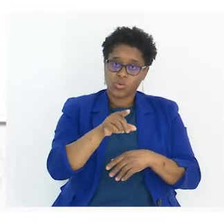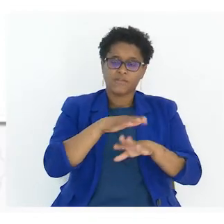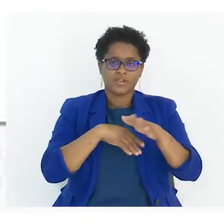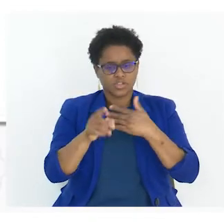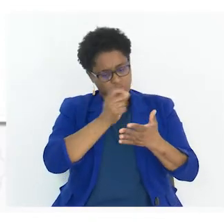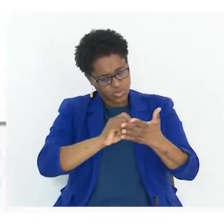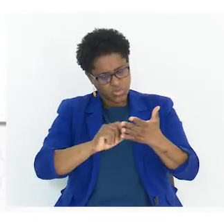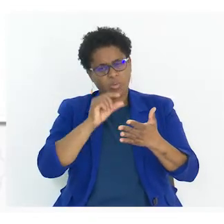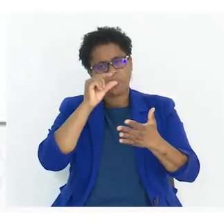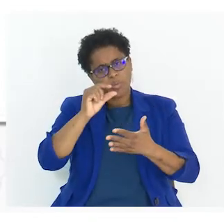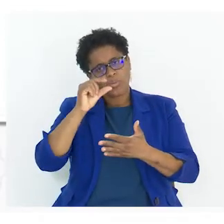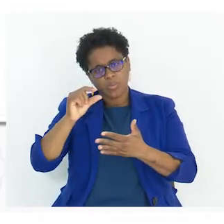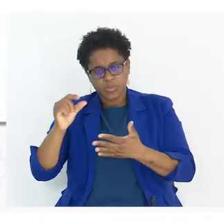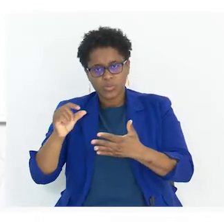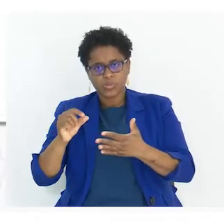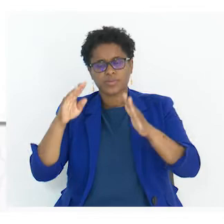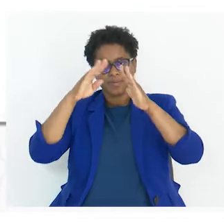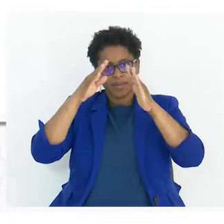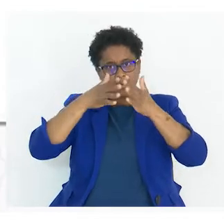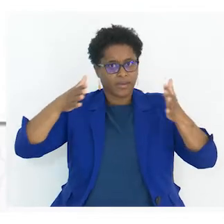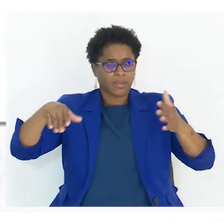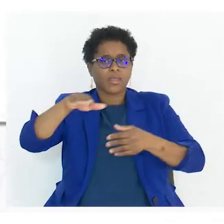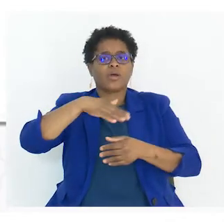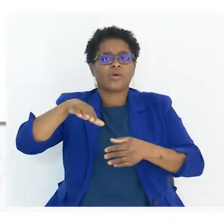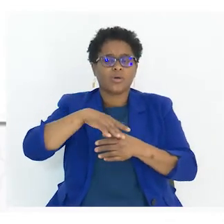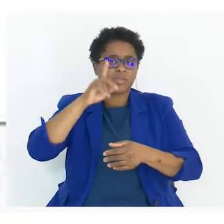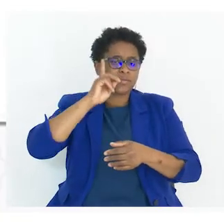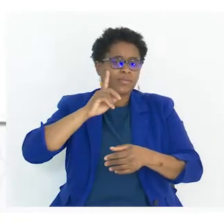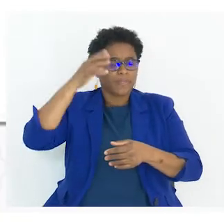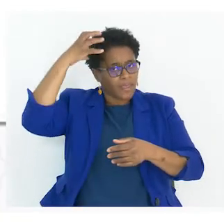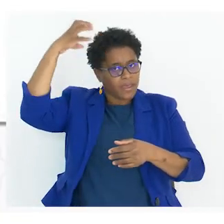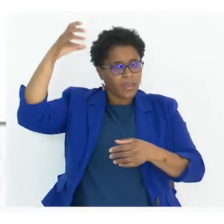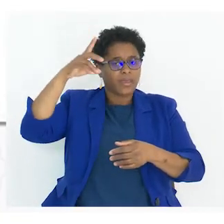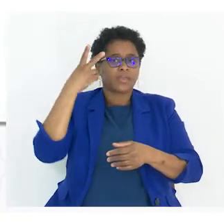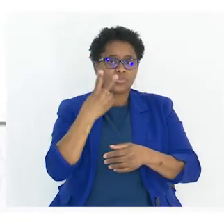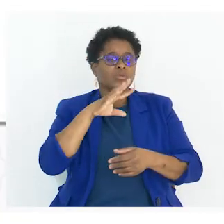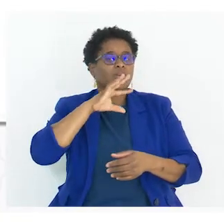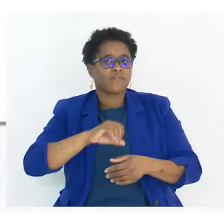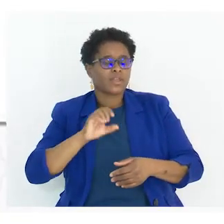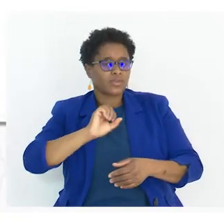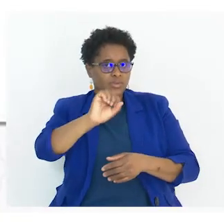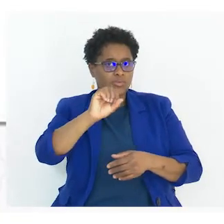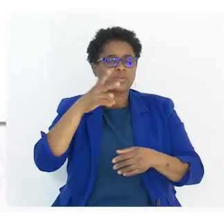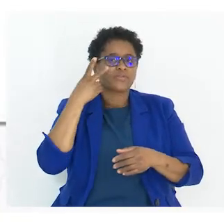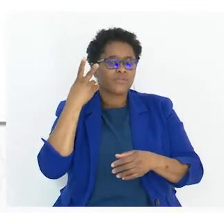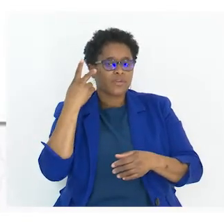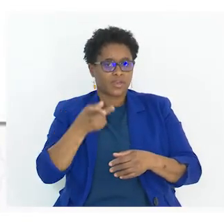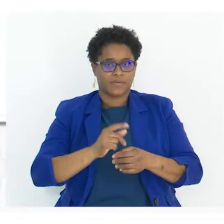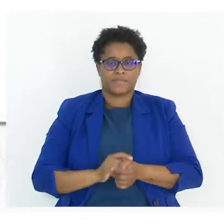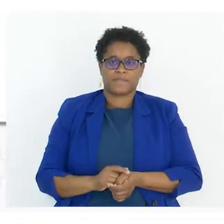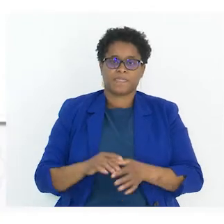pormenorizada do castelo onde o rei e as suas 2 filhas moravam. A seguir,